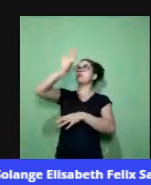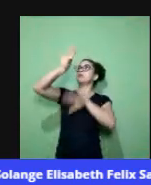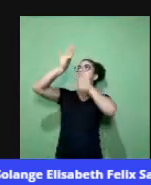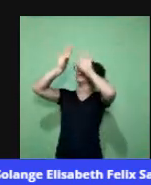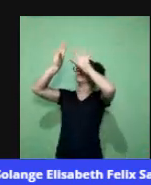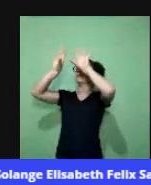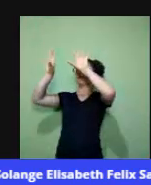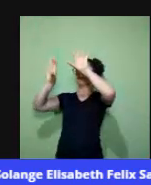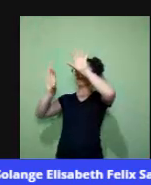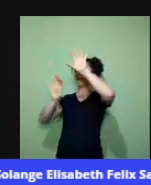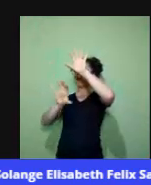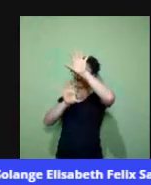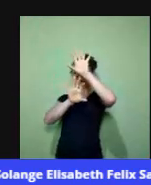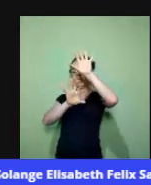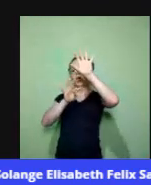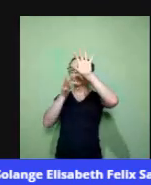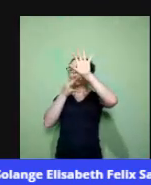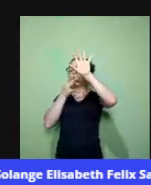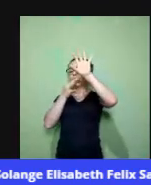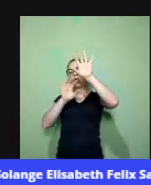E reconhecendo